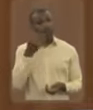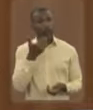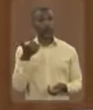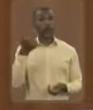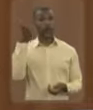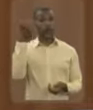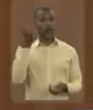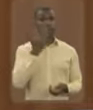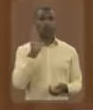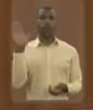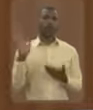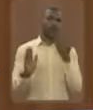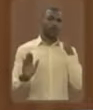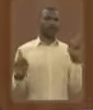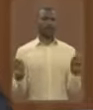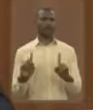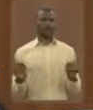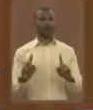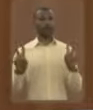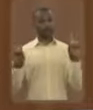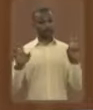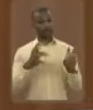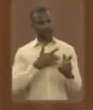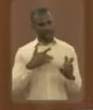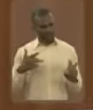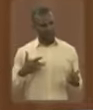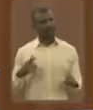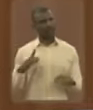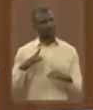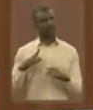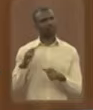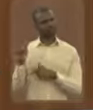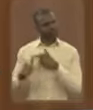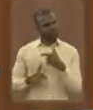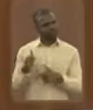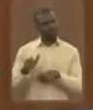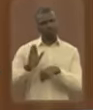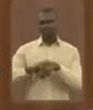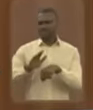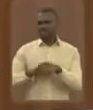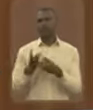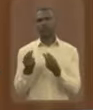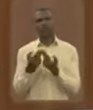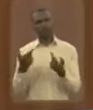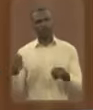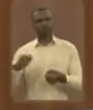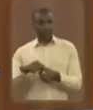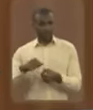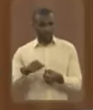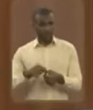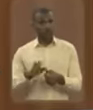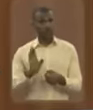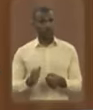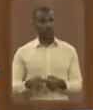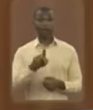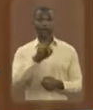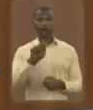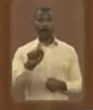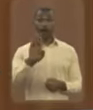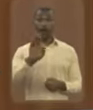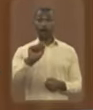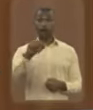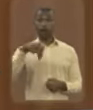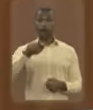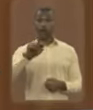e não prometer em relação à saúde há várias intervenções que nós fizemos e estamos fazendo inclusive no PA Bangu